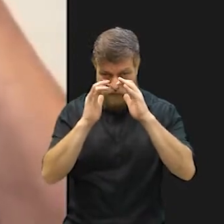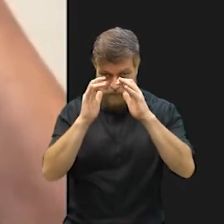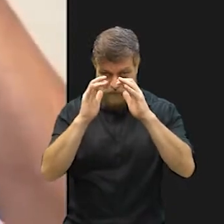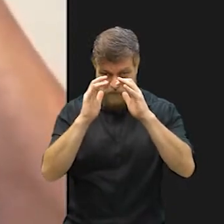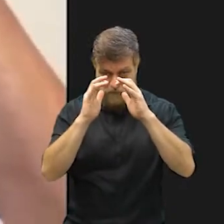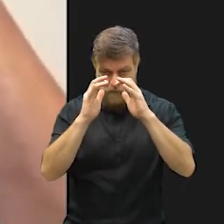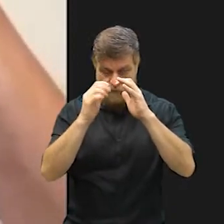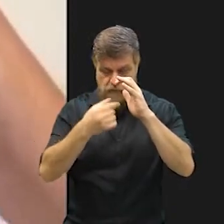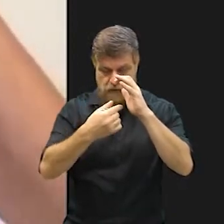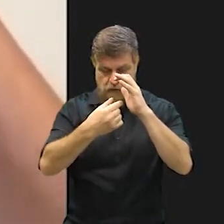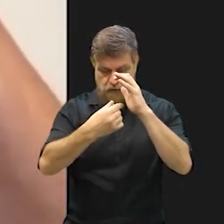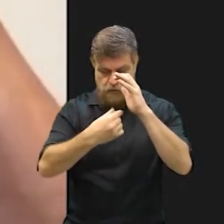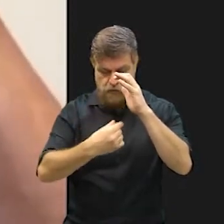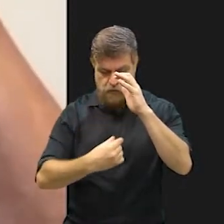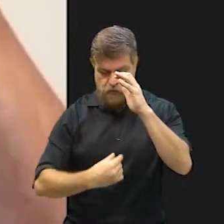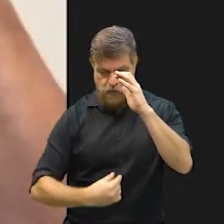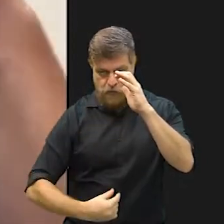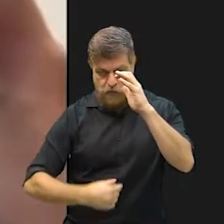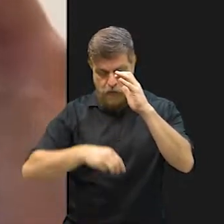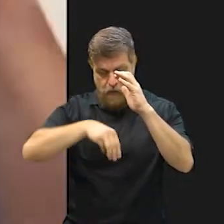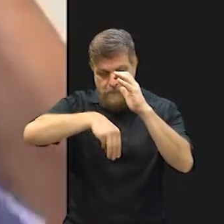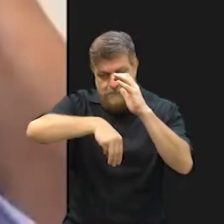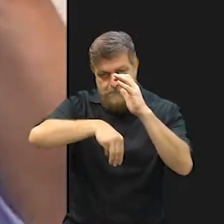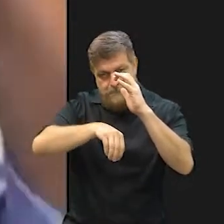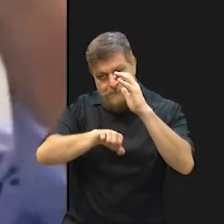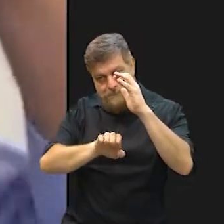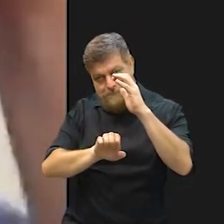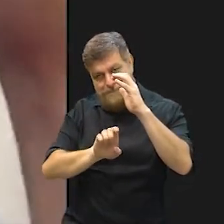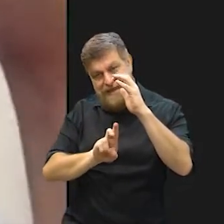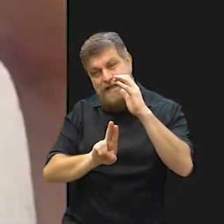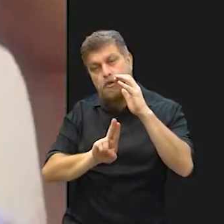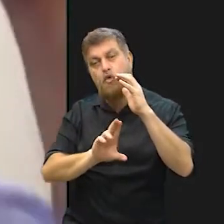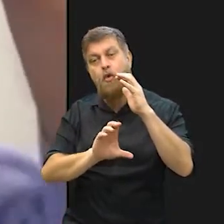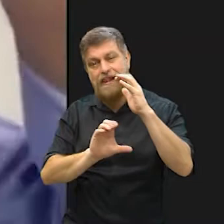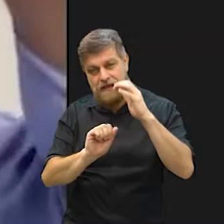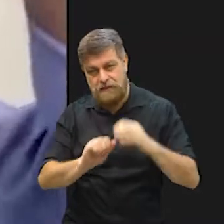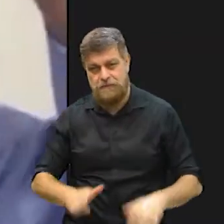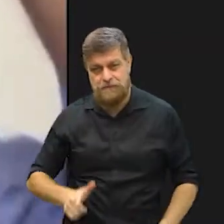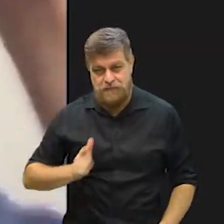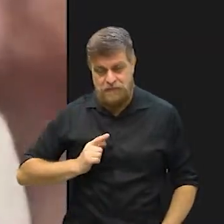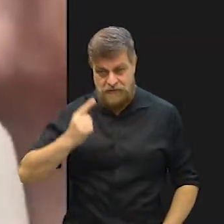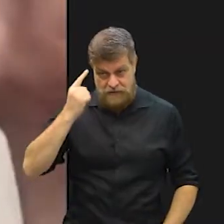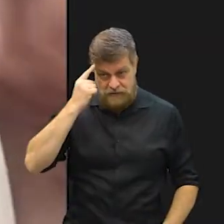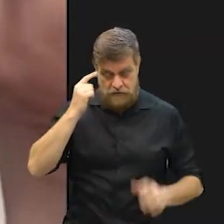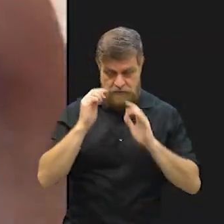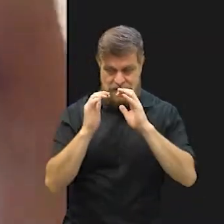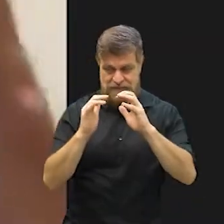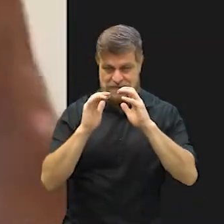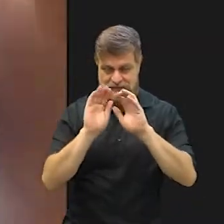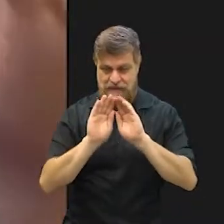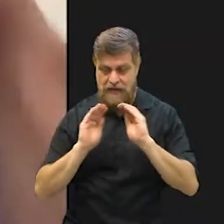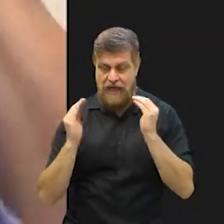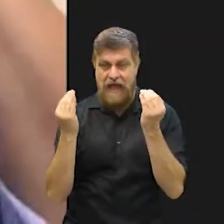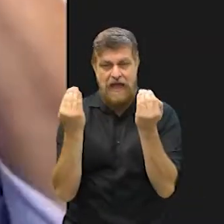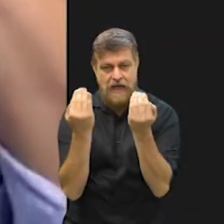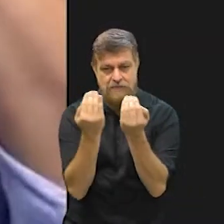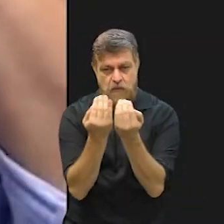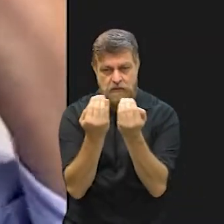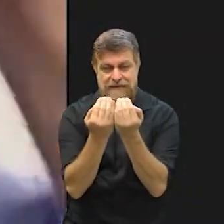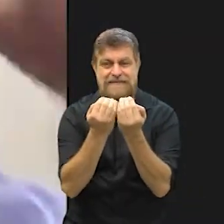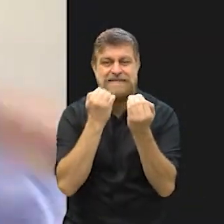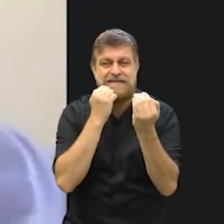cérebro, e pela medula. Então, esse sistema nervoso é recoberto por uma carapaça óssea, então,